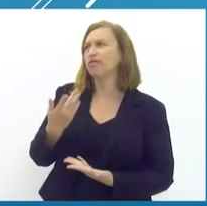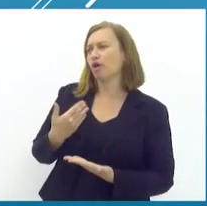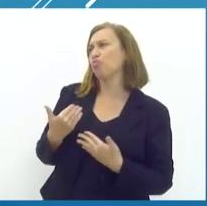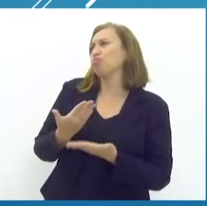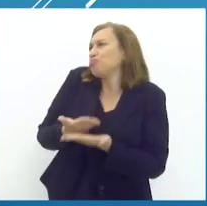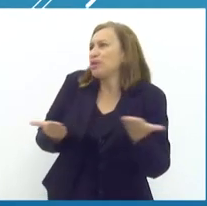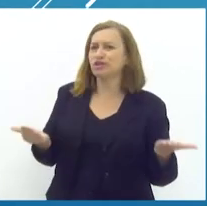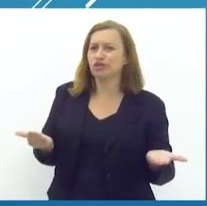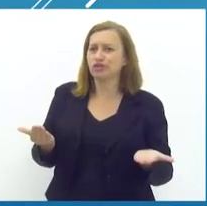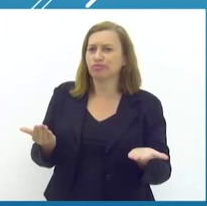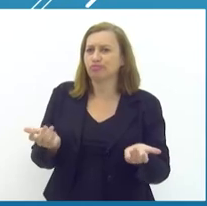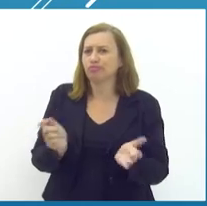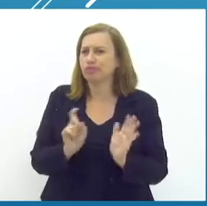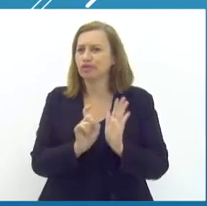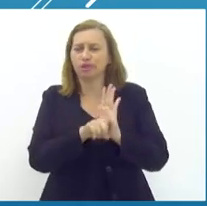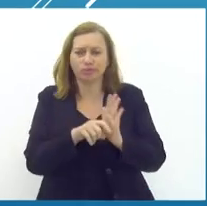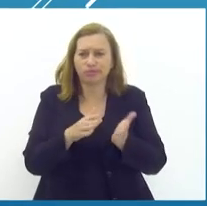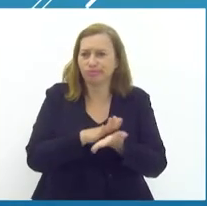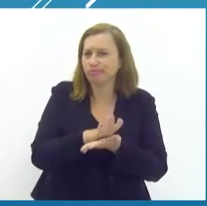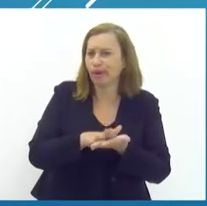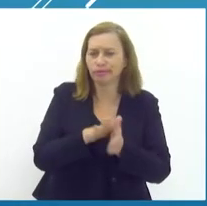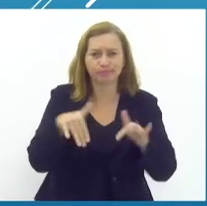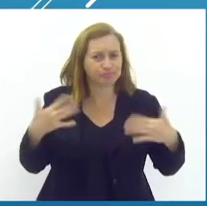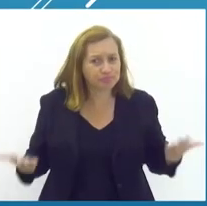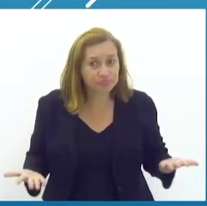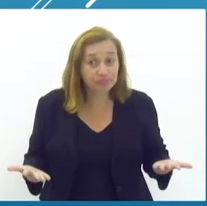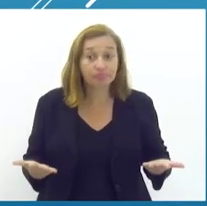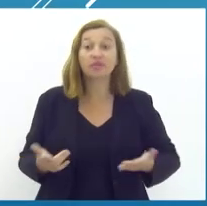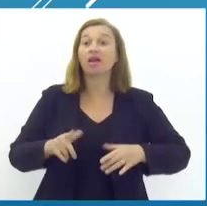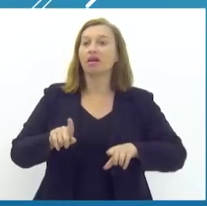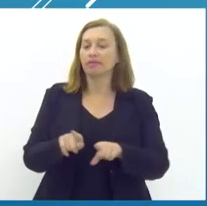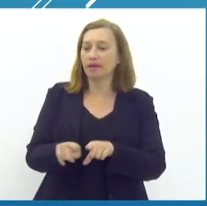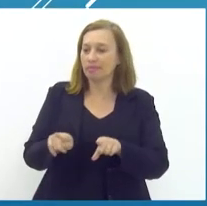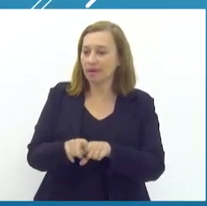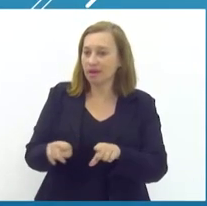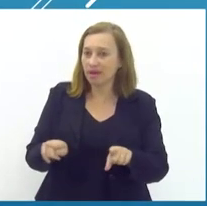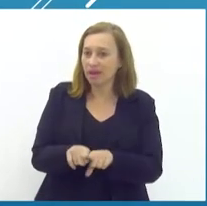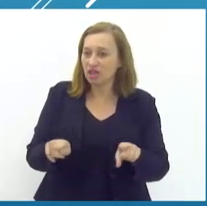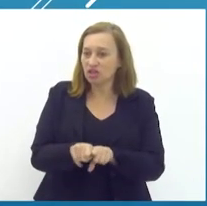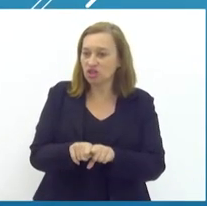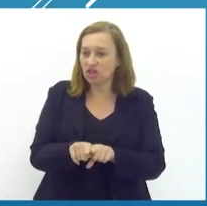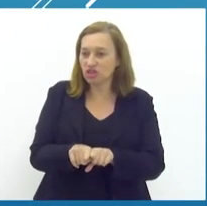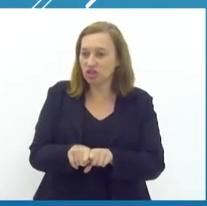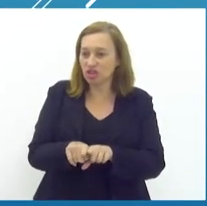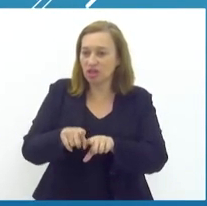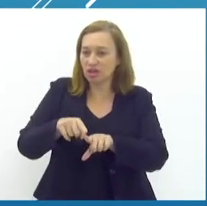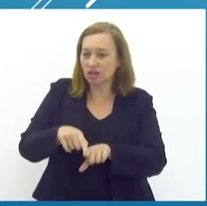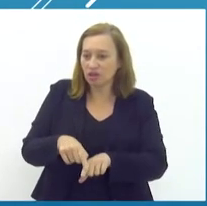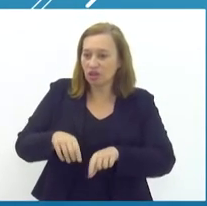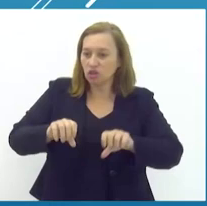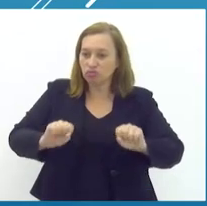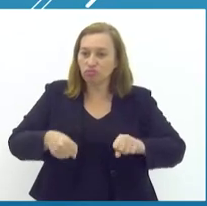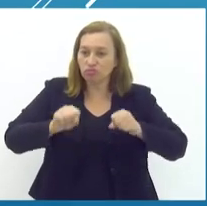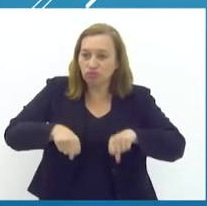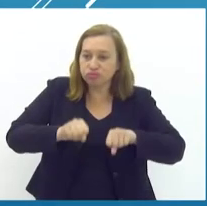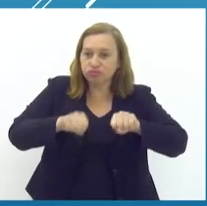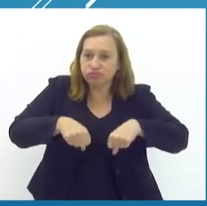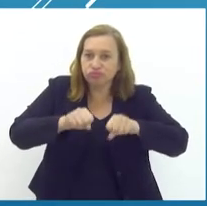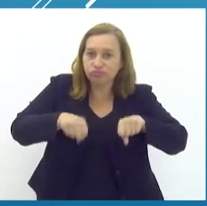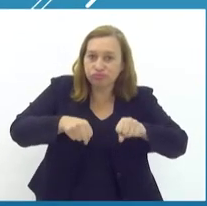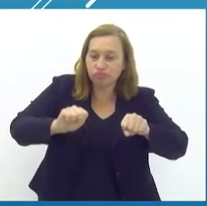mais nada gente que também vai ter pés de artesanal vai ter um canis do Jet Ski porque tem que ganhar